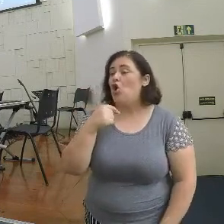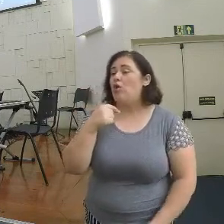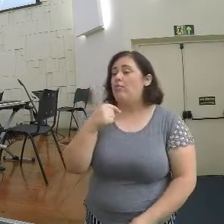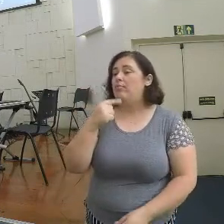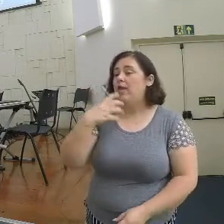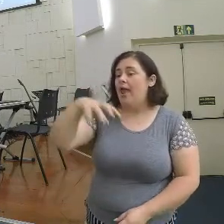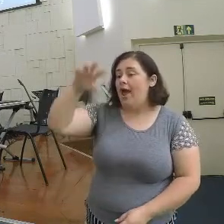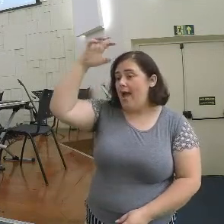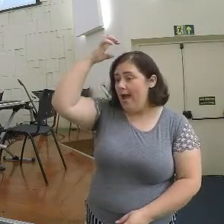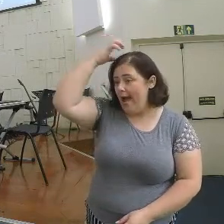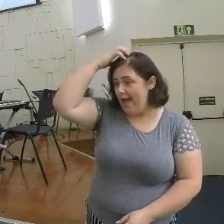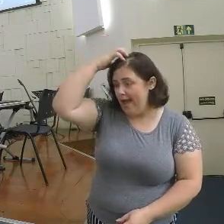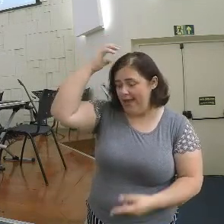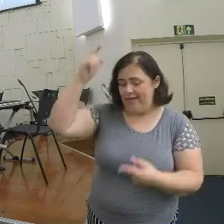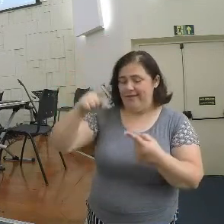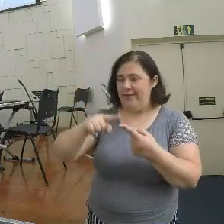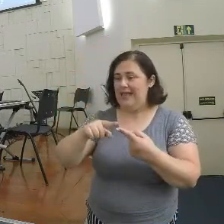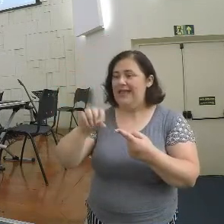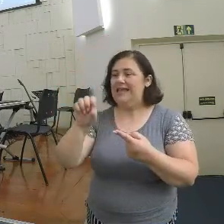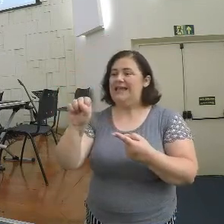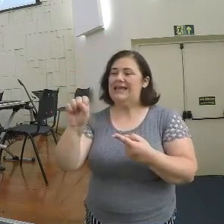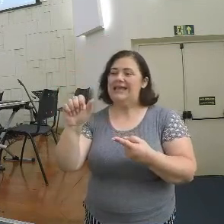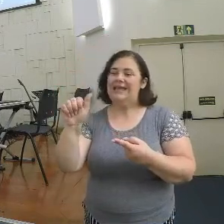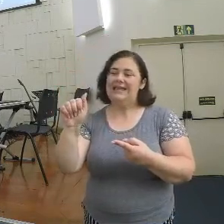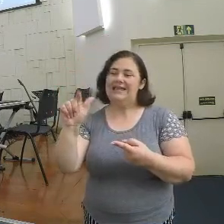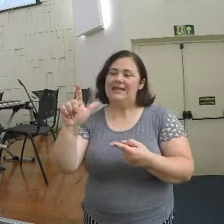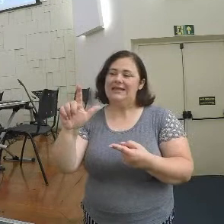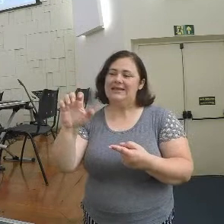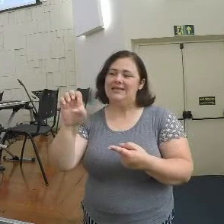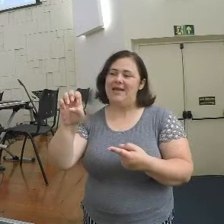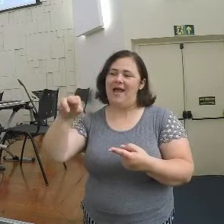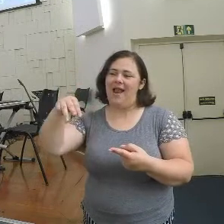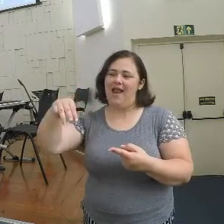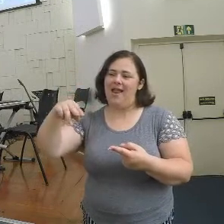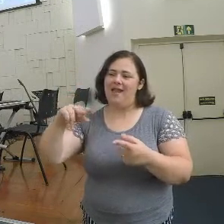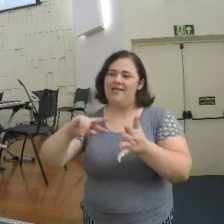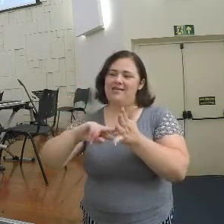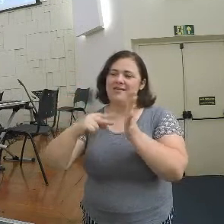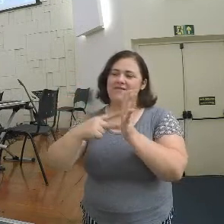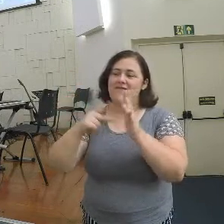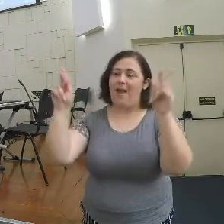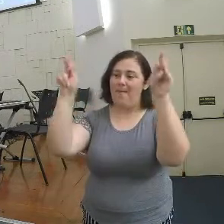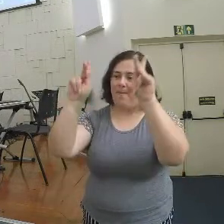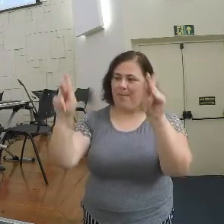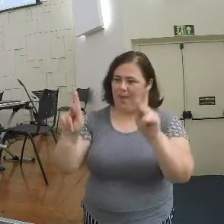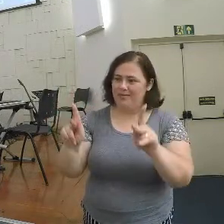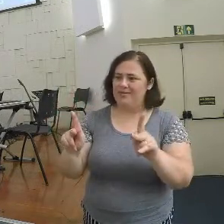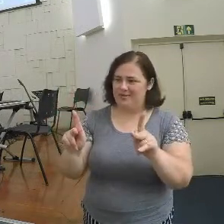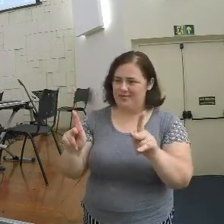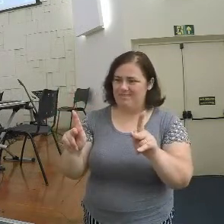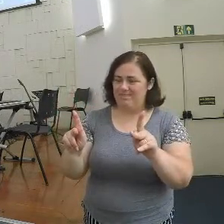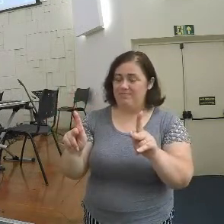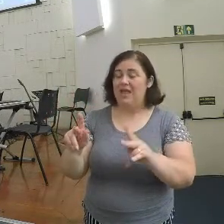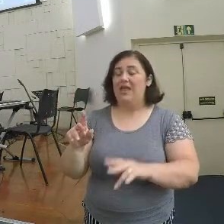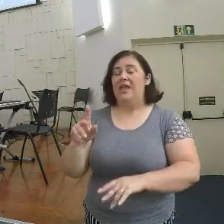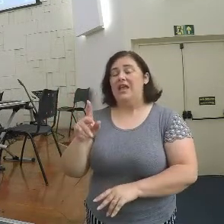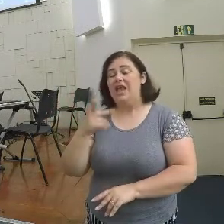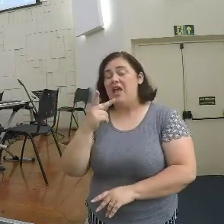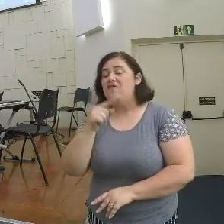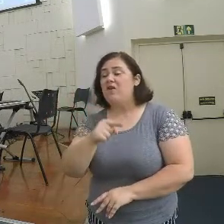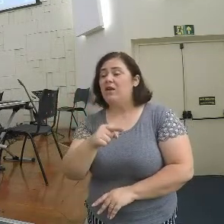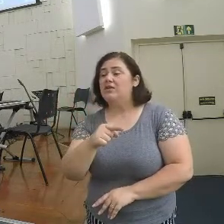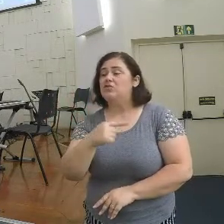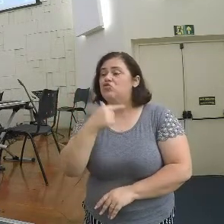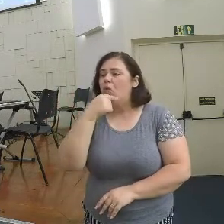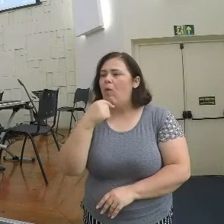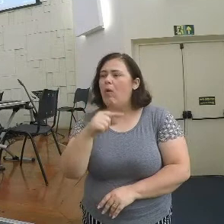paz, sem pai, sem mãe, sem genealogia, que não teve princípio de dias, nem fim de